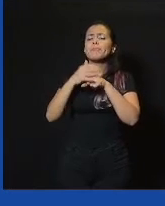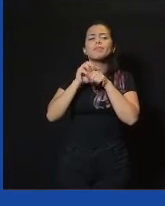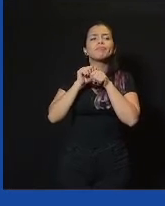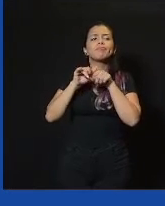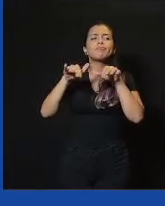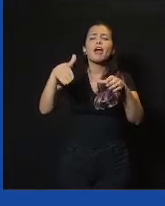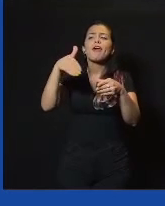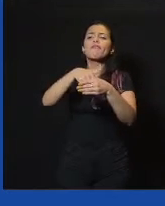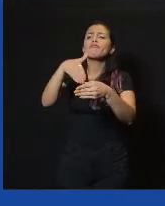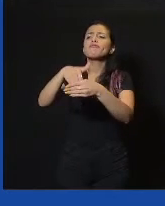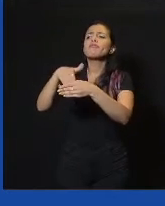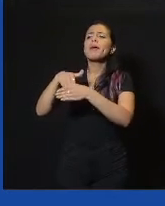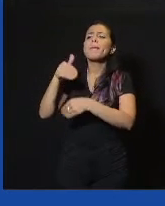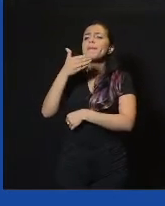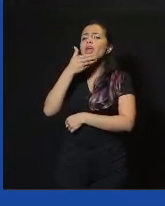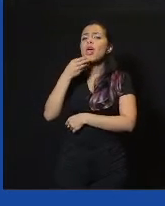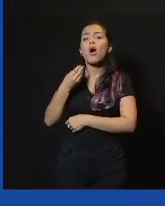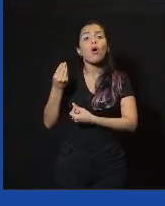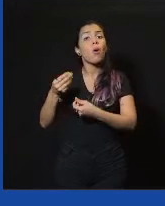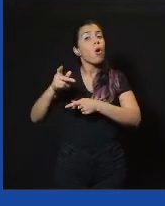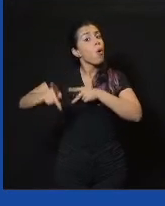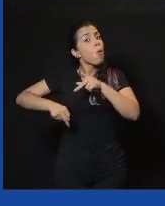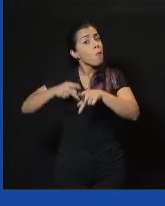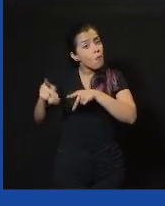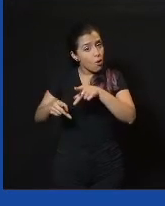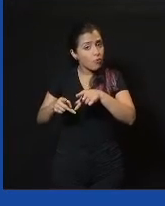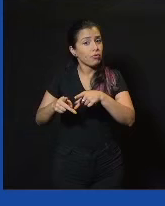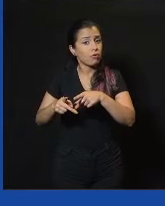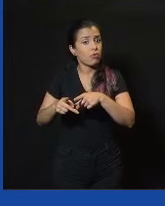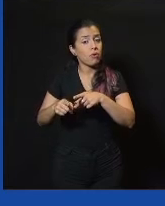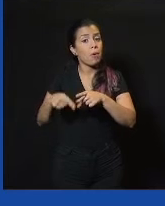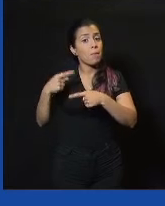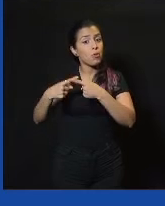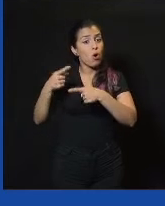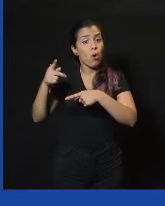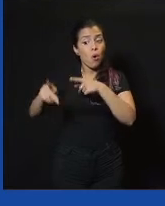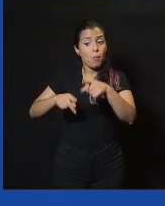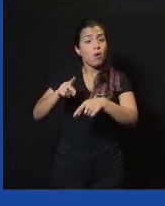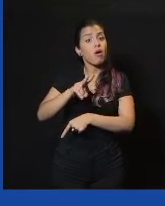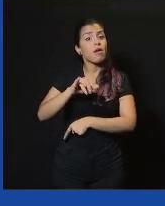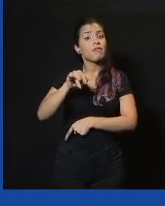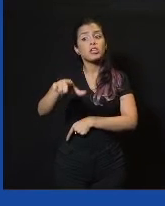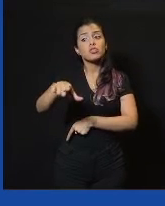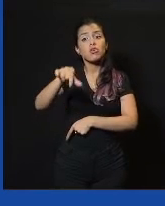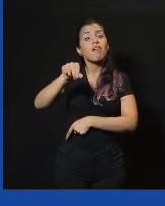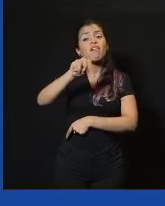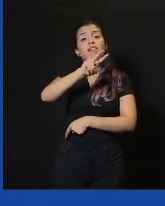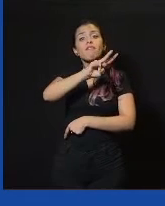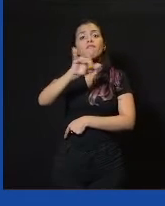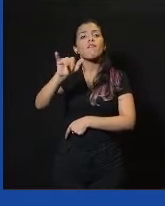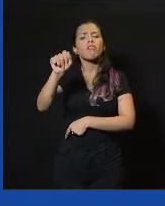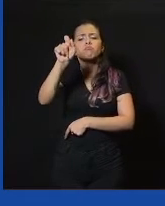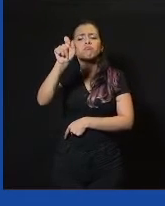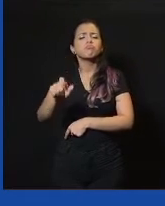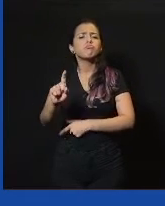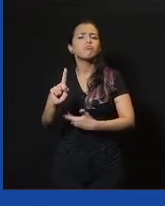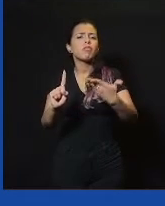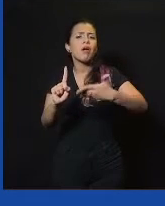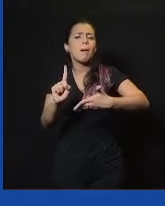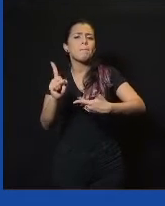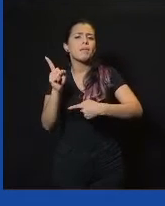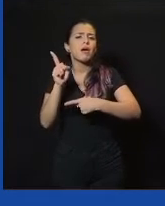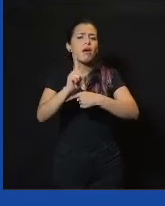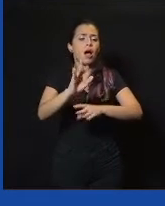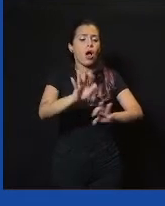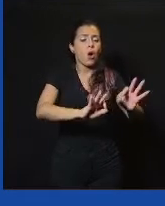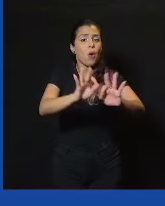a agenda pública do povo. E depois, a partir dessa agenda, é que você decide quem vai ser o nosso funcionário para fazer gestão de receita pública